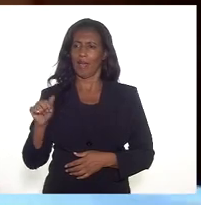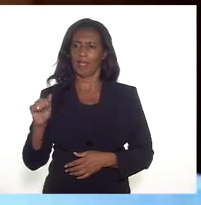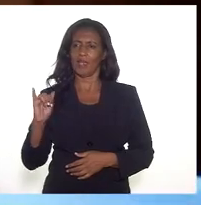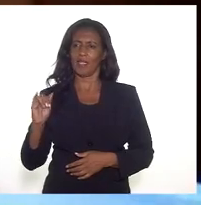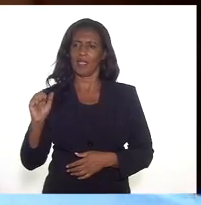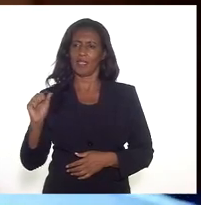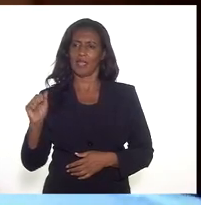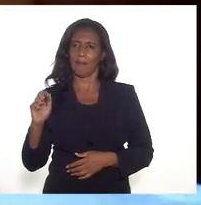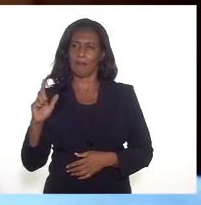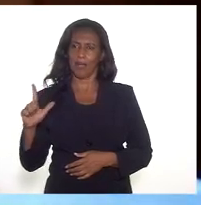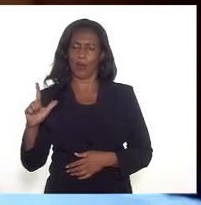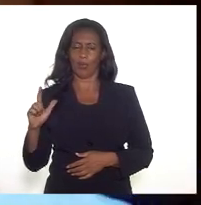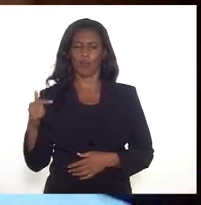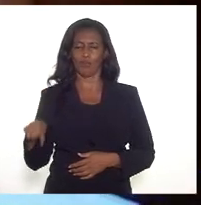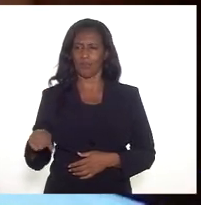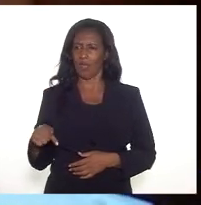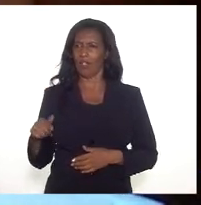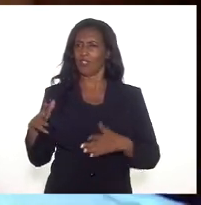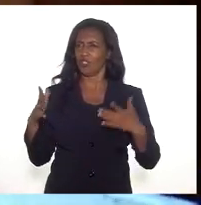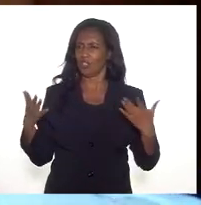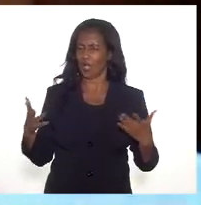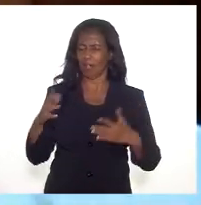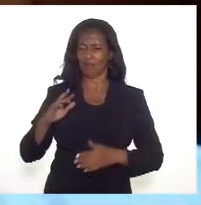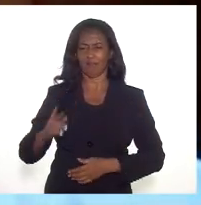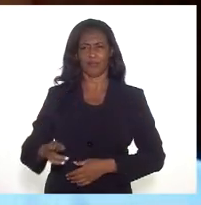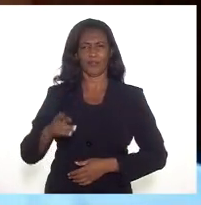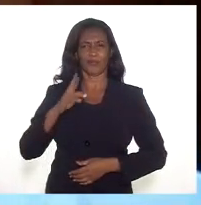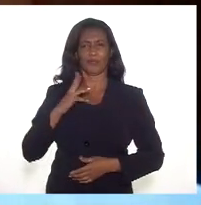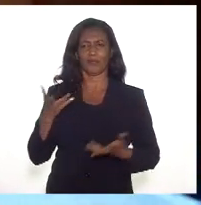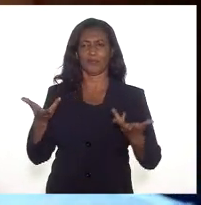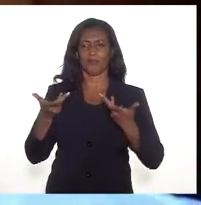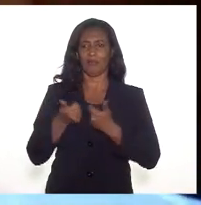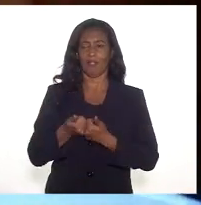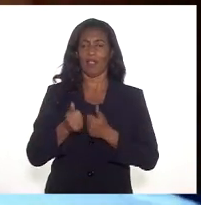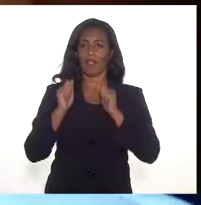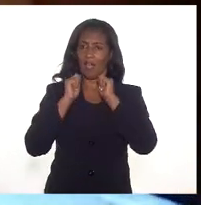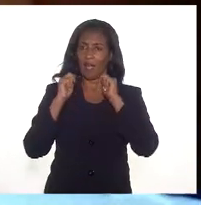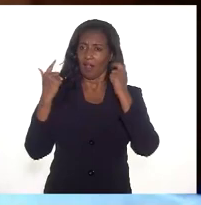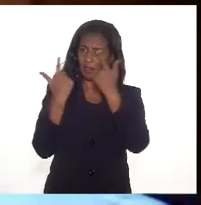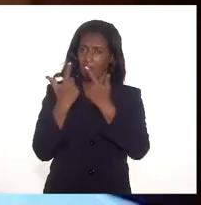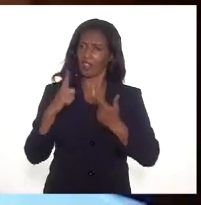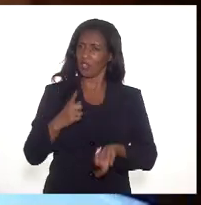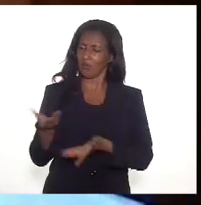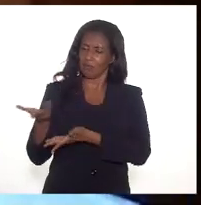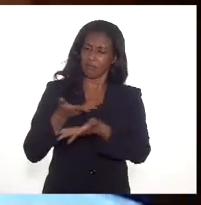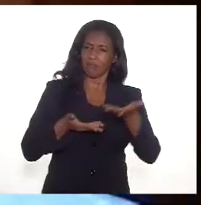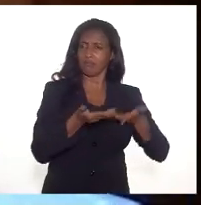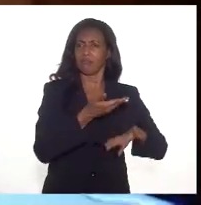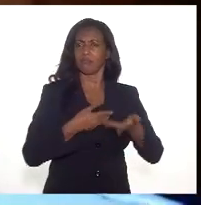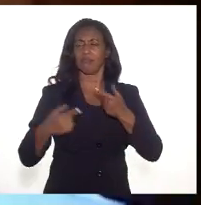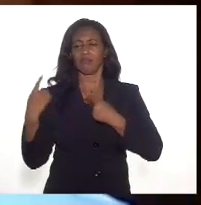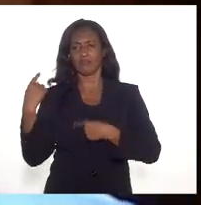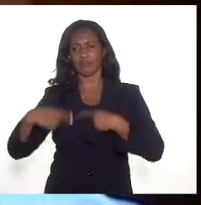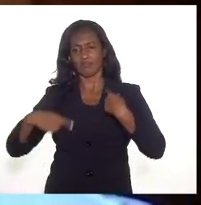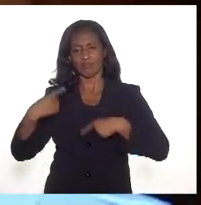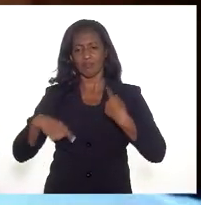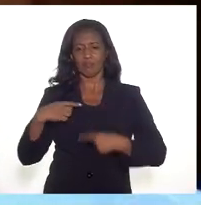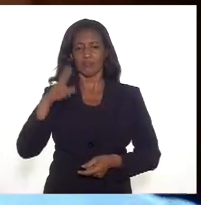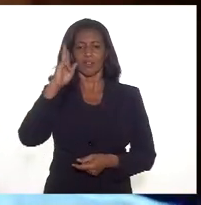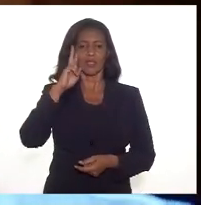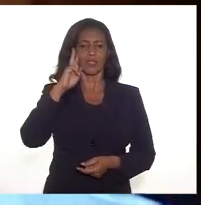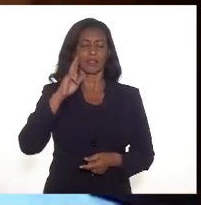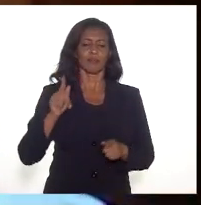Então, essa articulação deu frutos. Quero dizer que a Alerj teve uma participação, ainda que indireta, mas participamos do debate e, sobretudo,